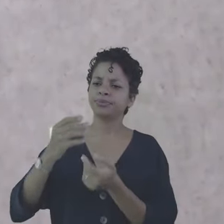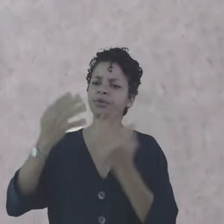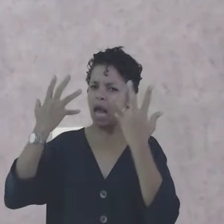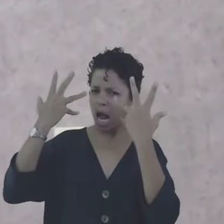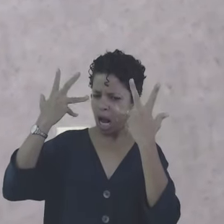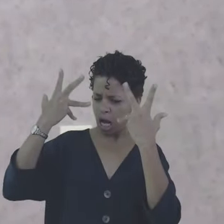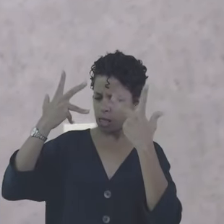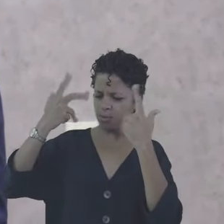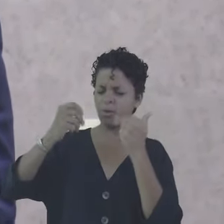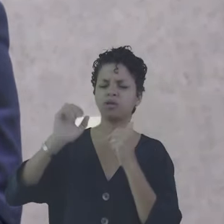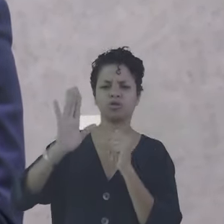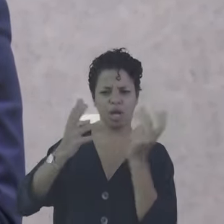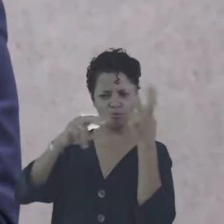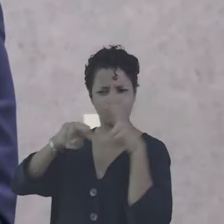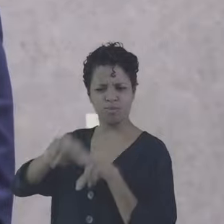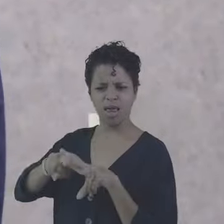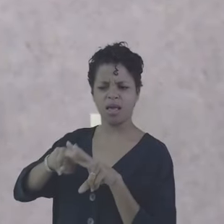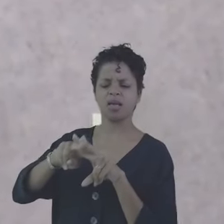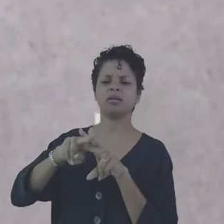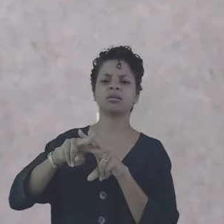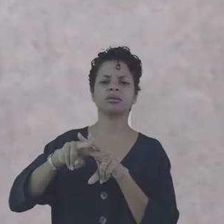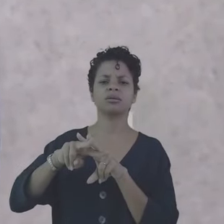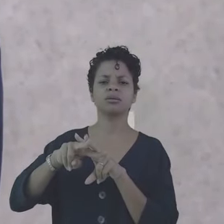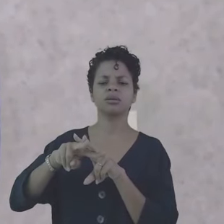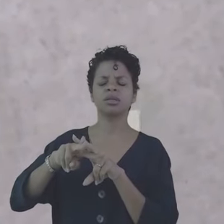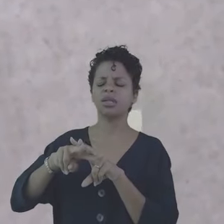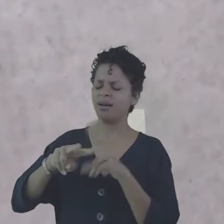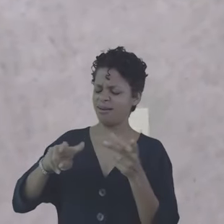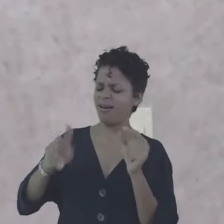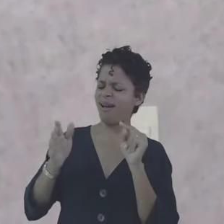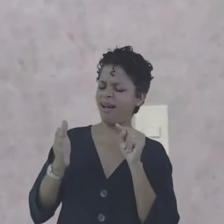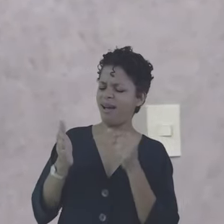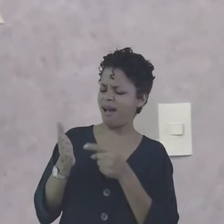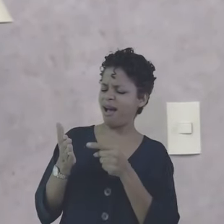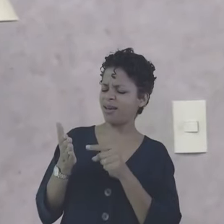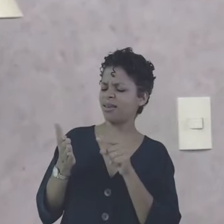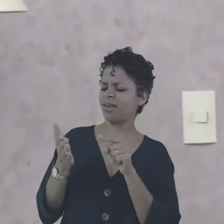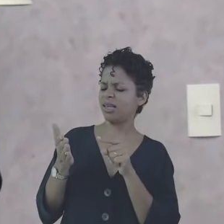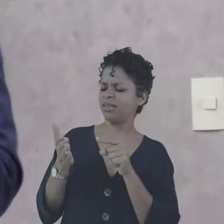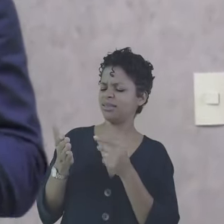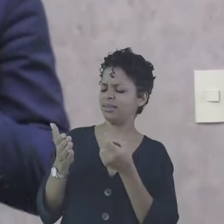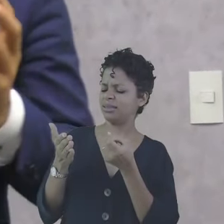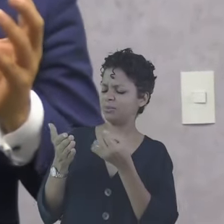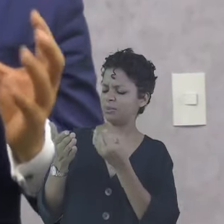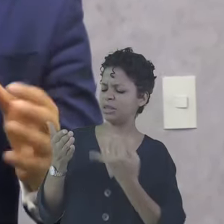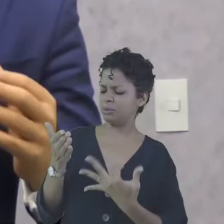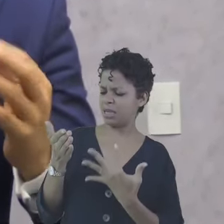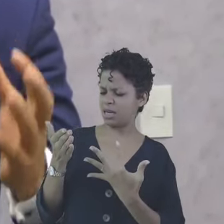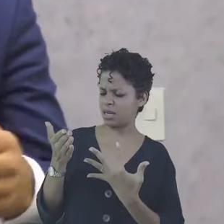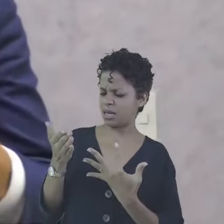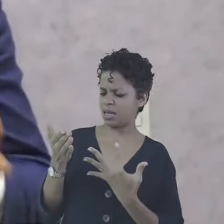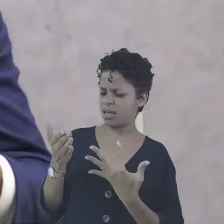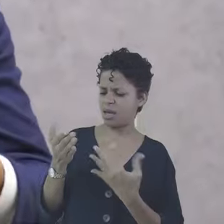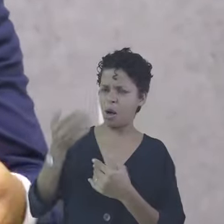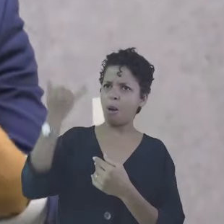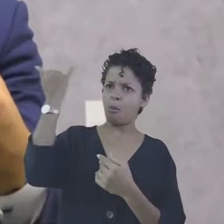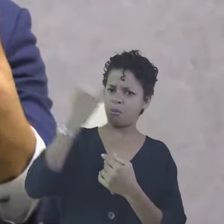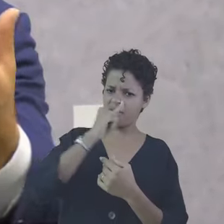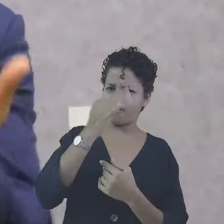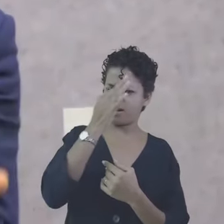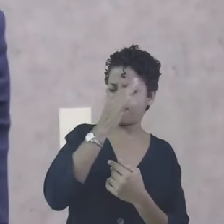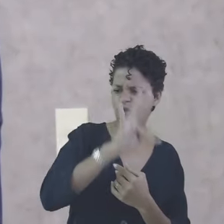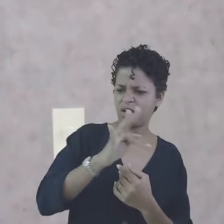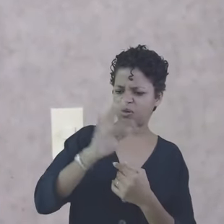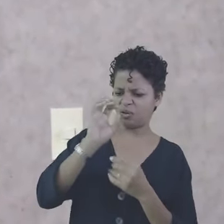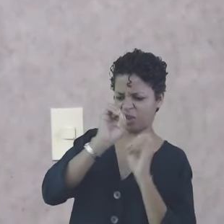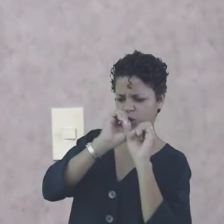passado de Apocalipse 17. E ele diz aqui, no contexto da segunda vinda, diz que a besta e o falso profeta serão lançados dentro de um lago